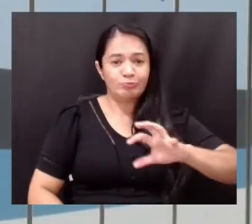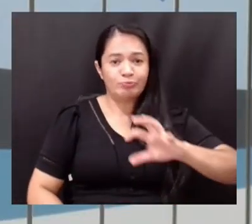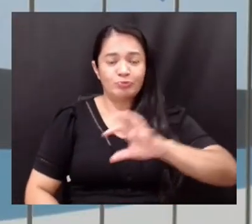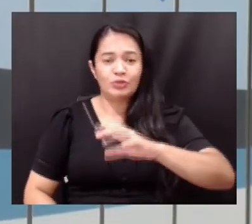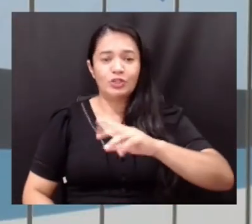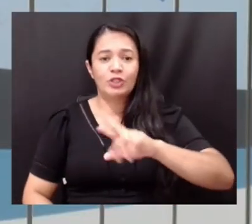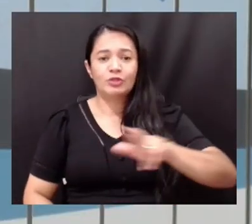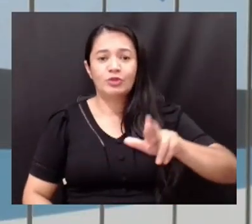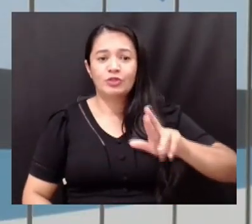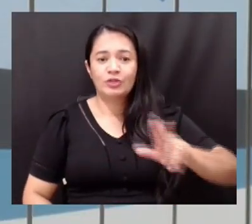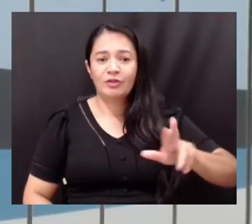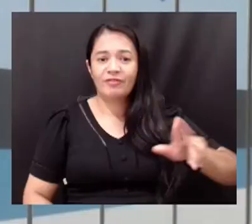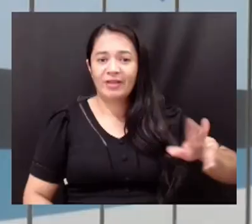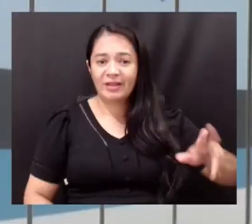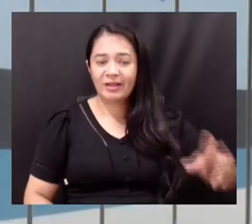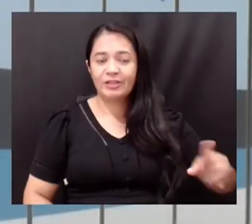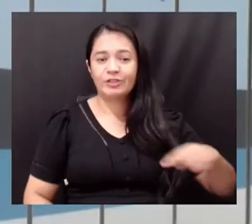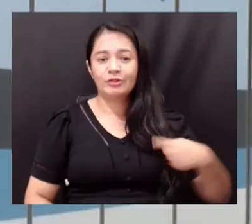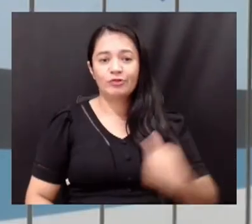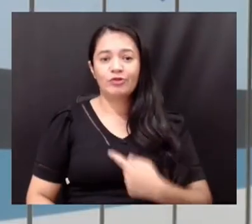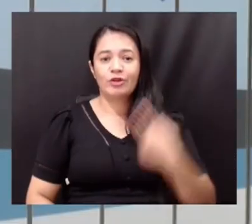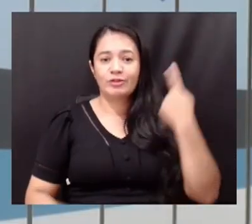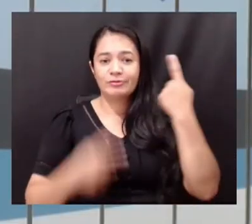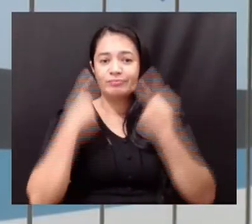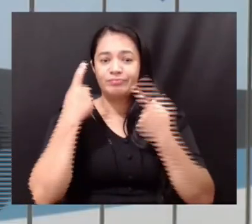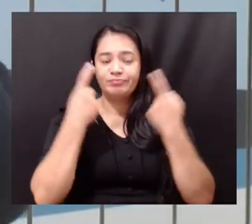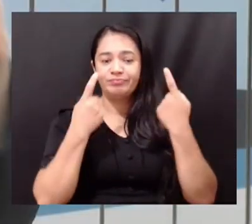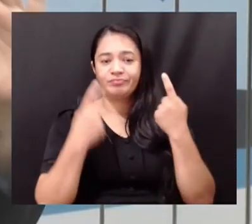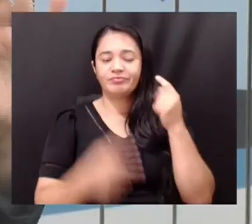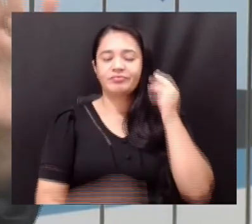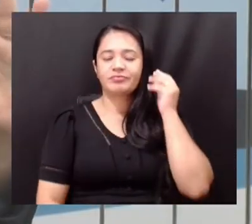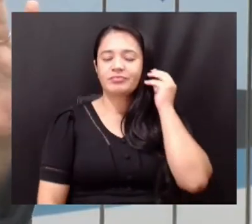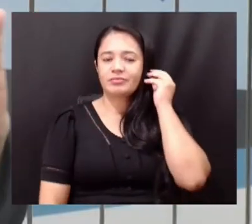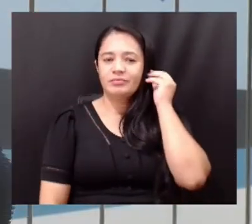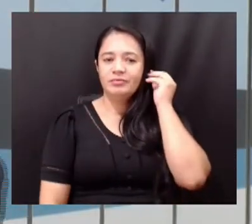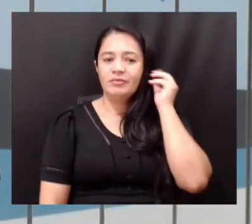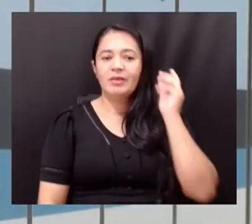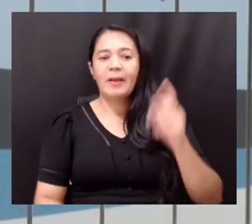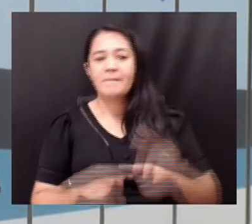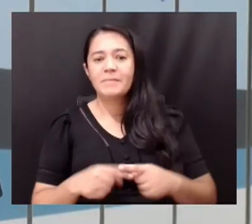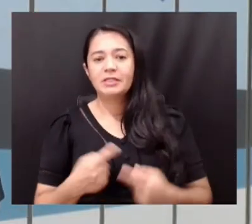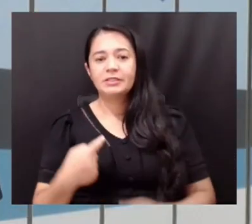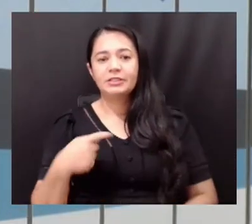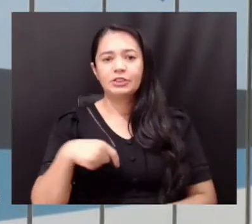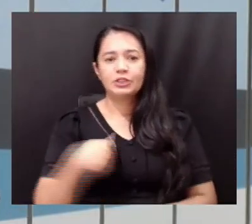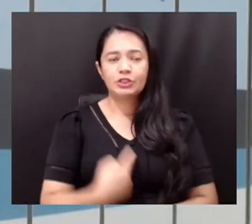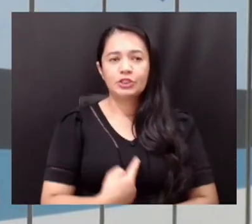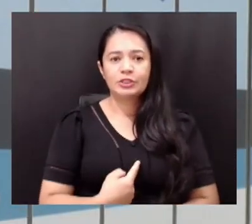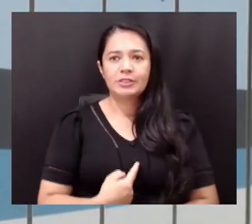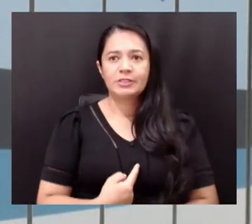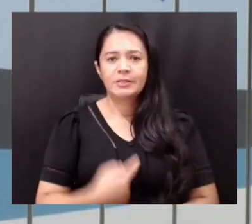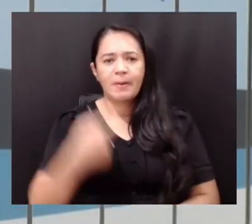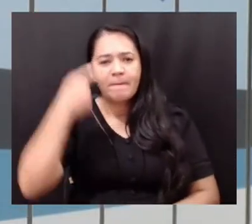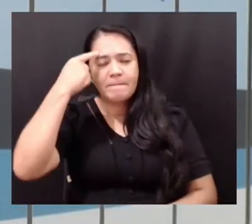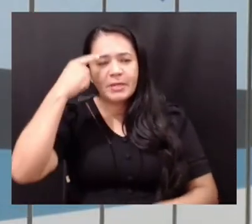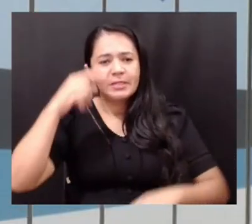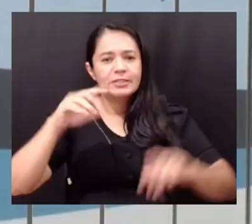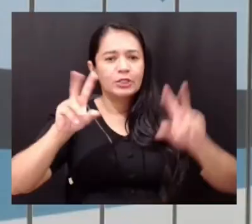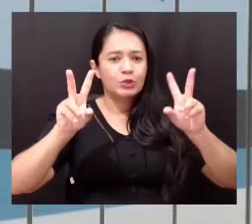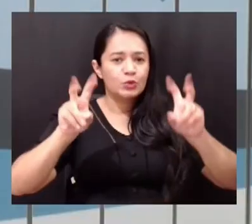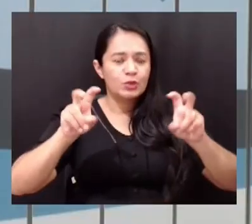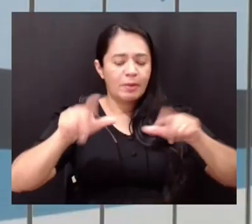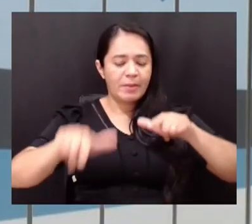se preocupar. Mas quando a gente pega a questão do trabalho, você tem que também inserir ele dentro